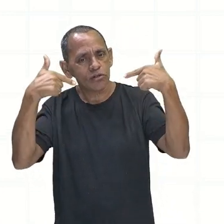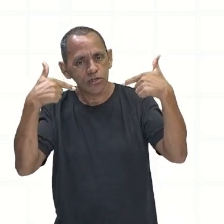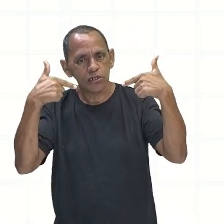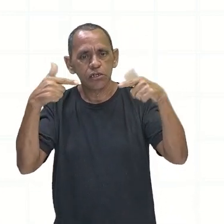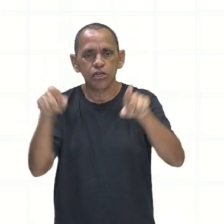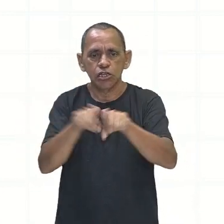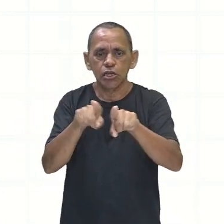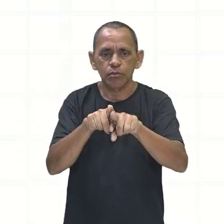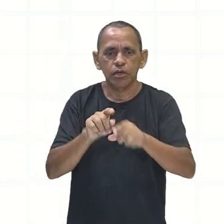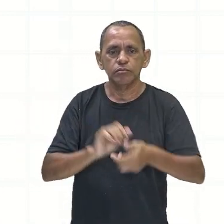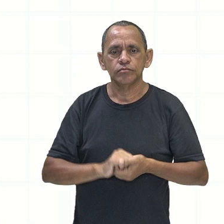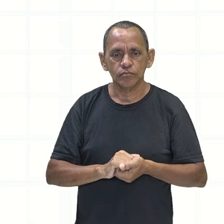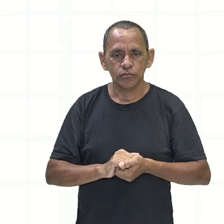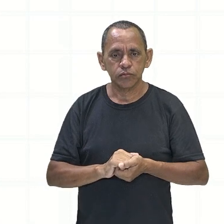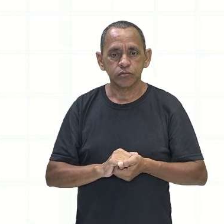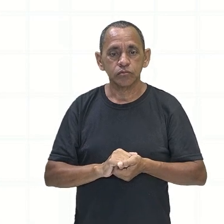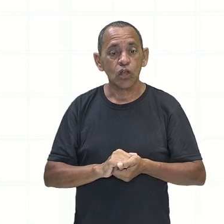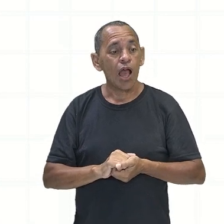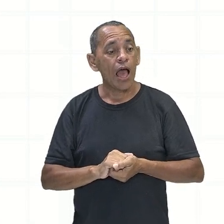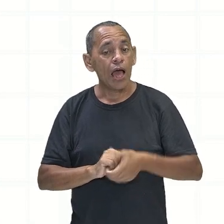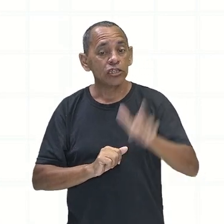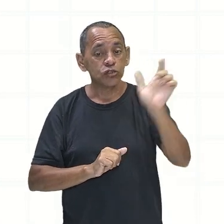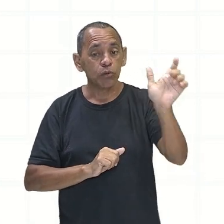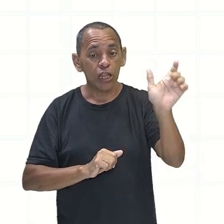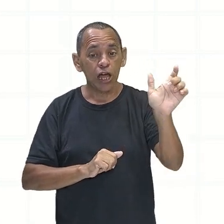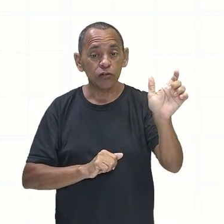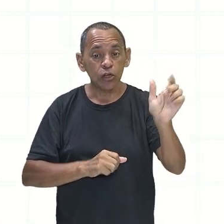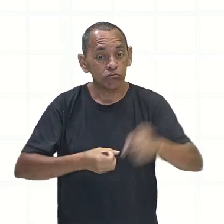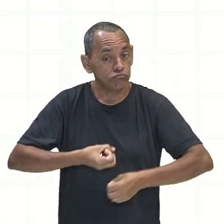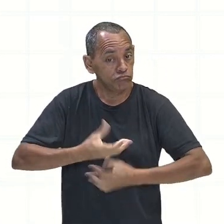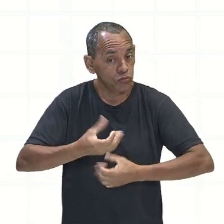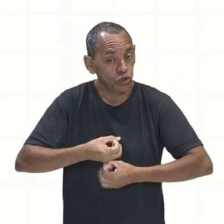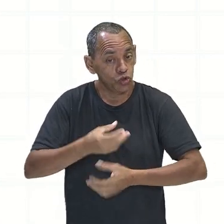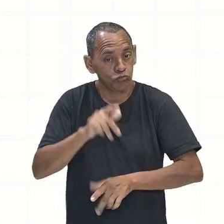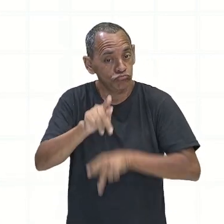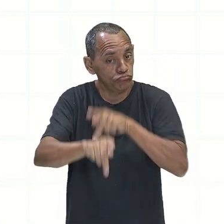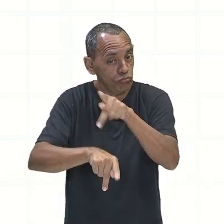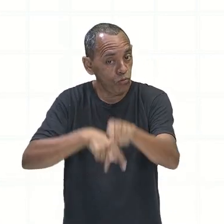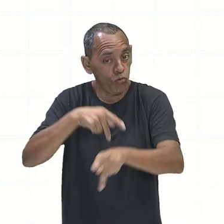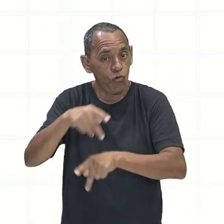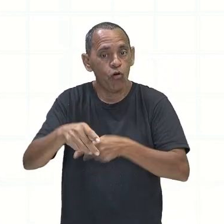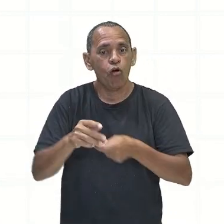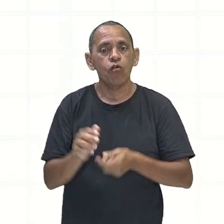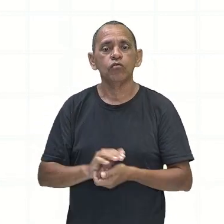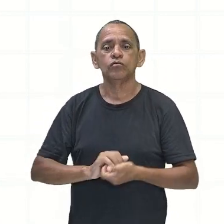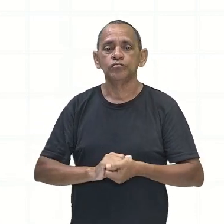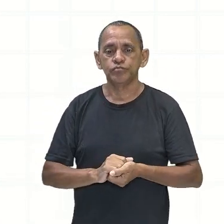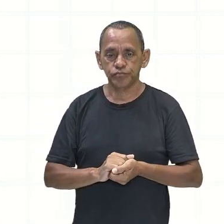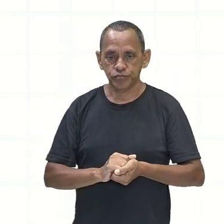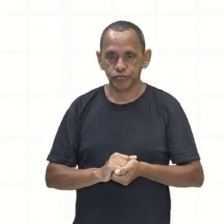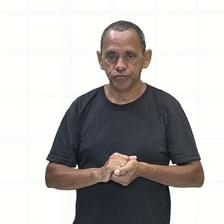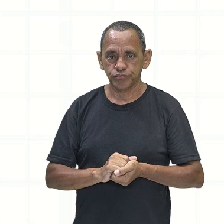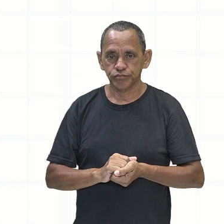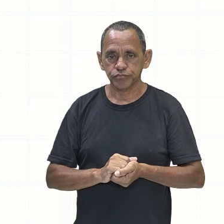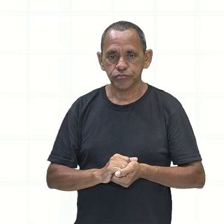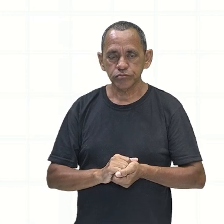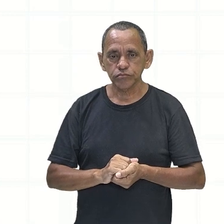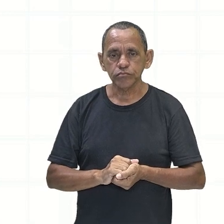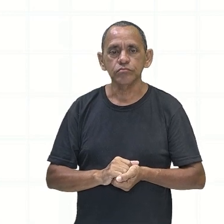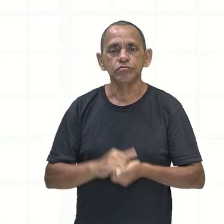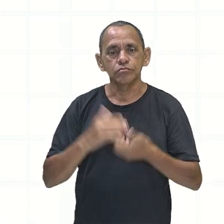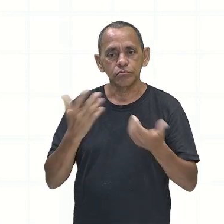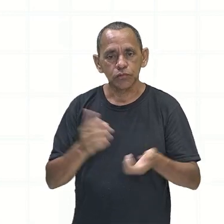essas emoções e sentimentos em quem está lendo, em quem está ouvindo essa piada, por exemplo, né? E aí, turmas, a gente